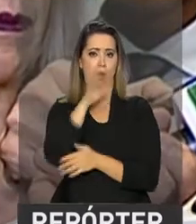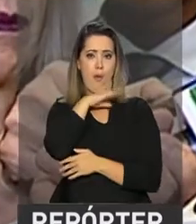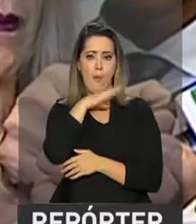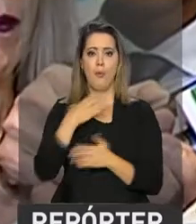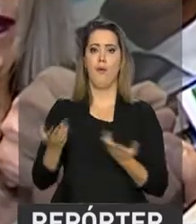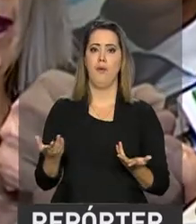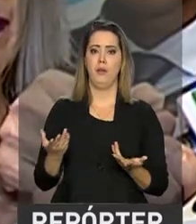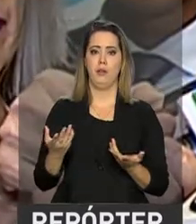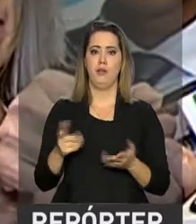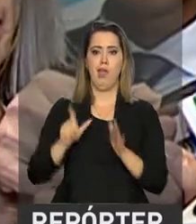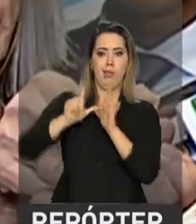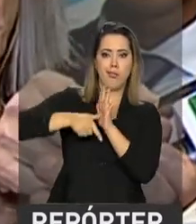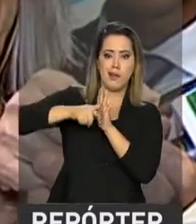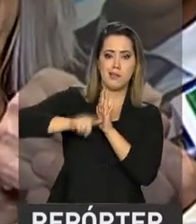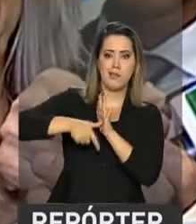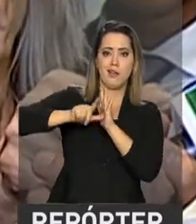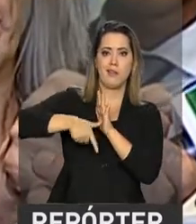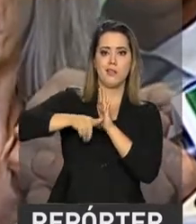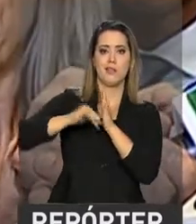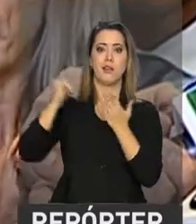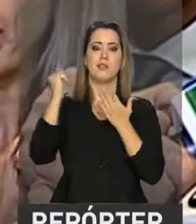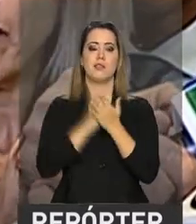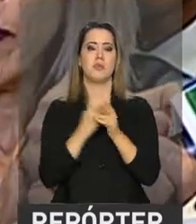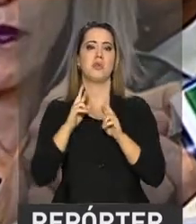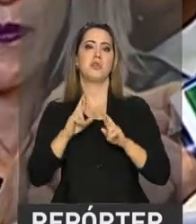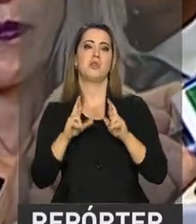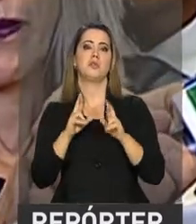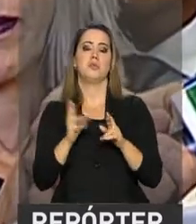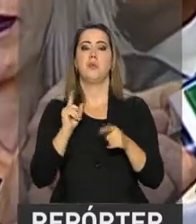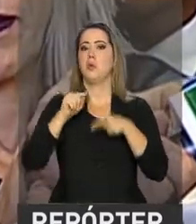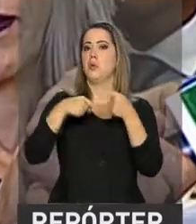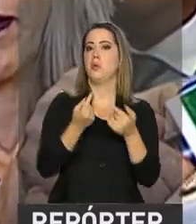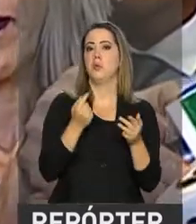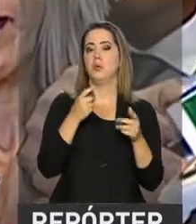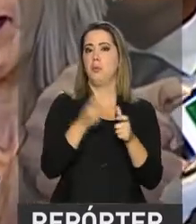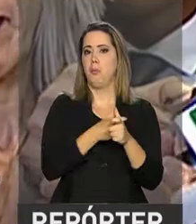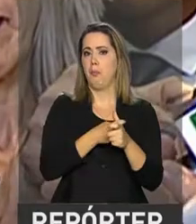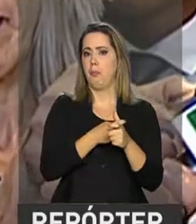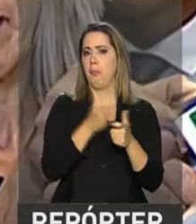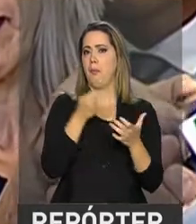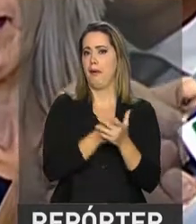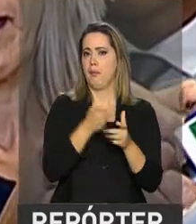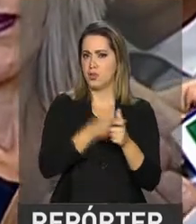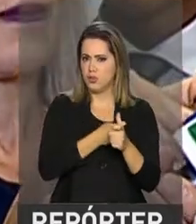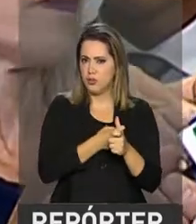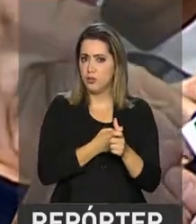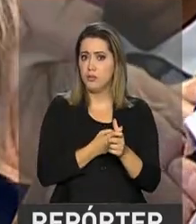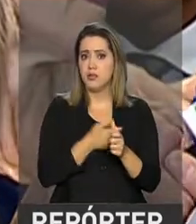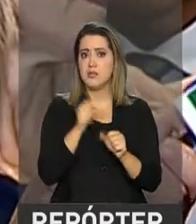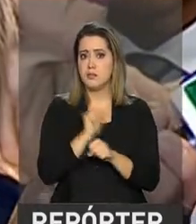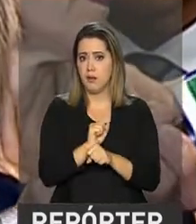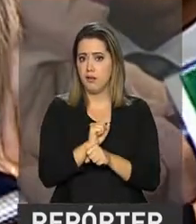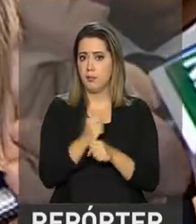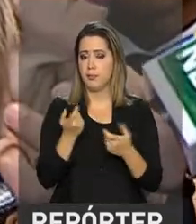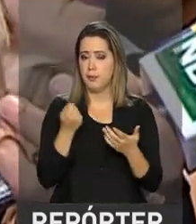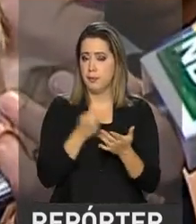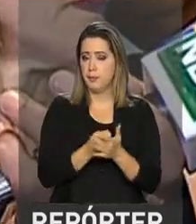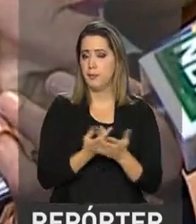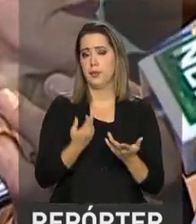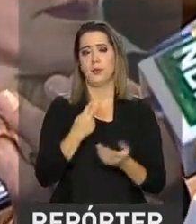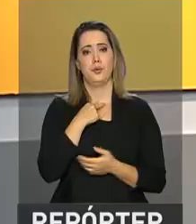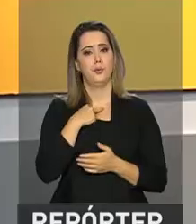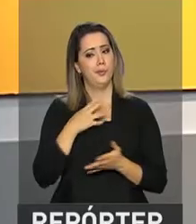pagar o imposto esperar um possível próximo registro sobre o arriscado e não poder se pode dar esse